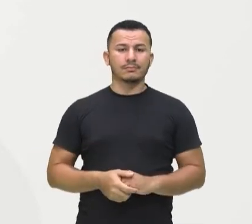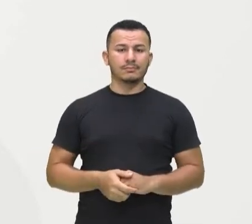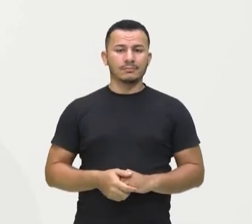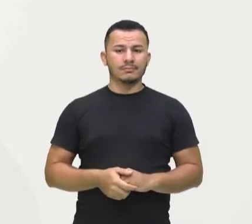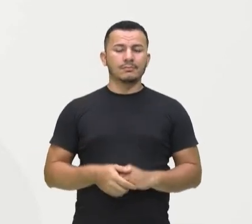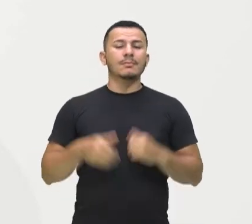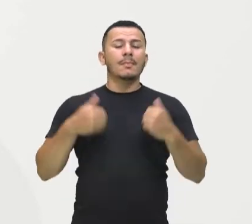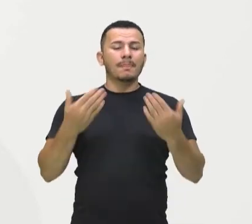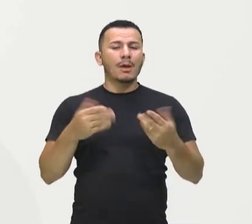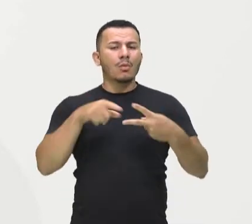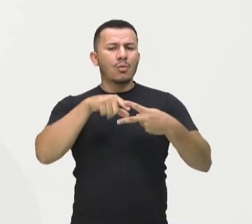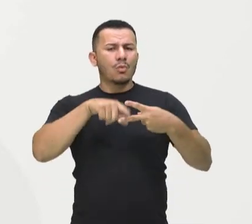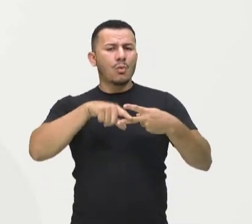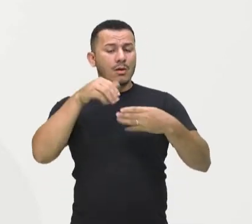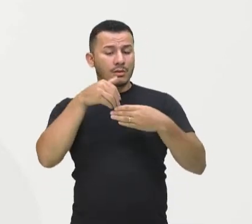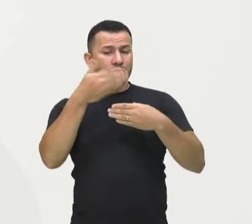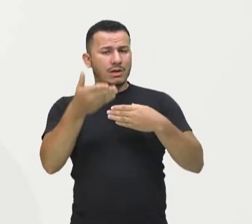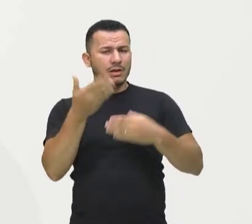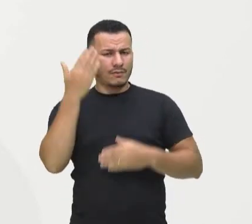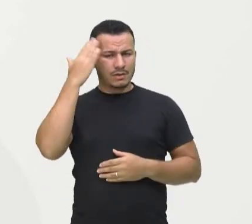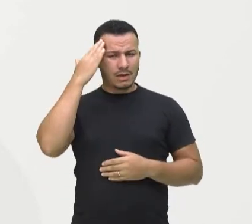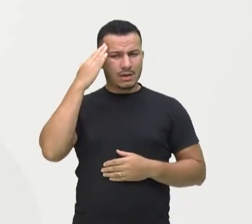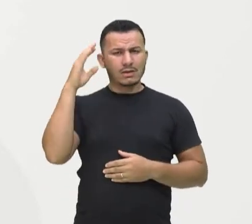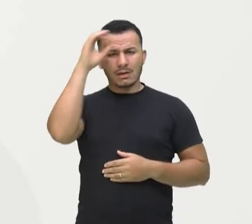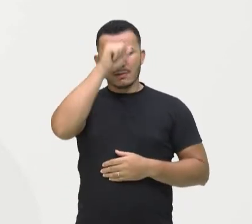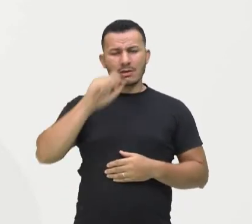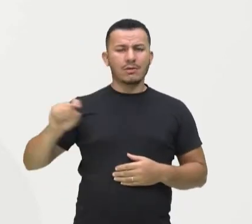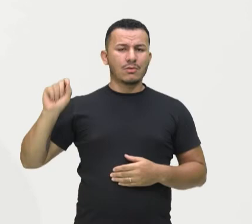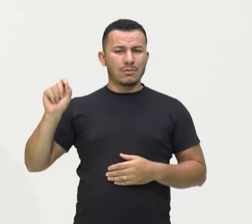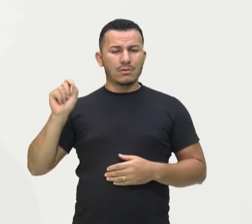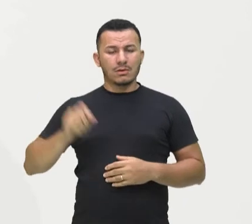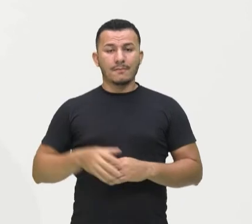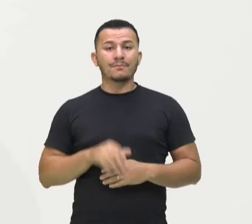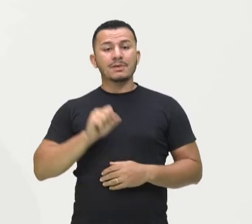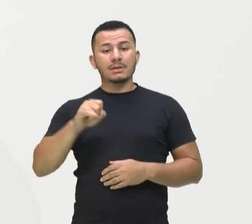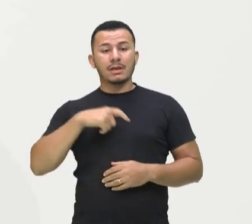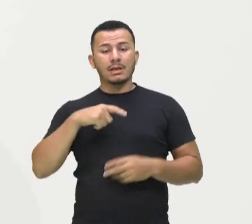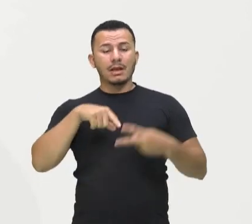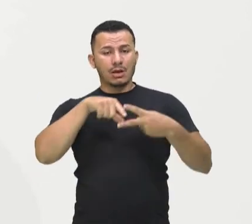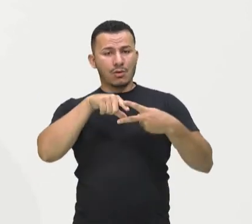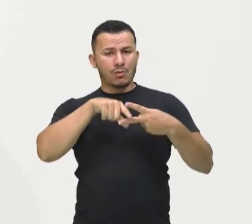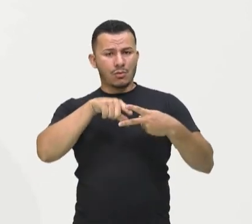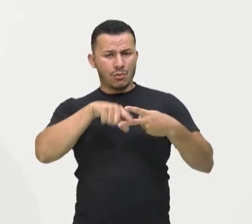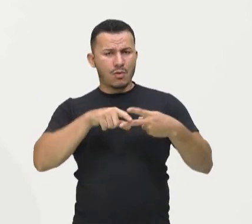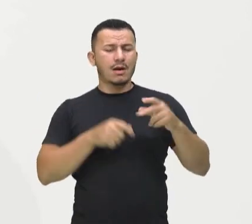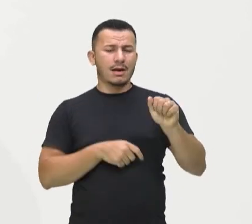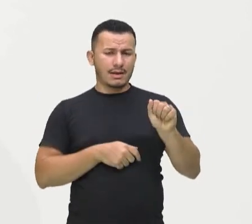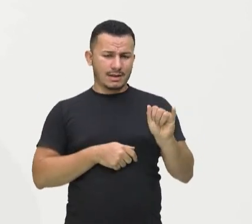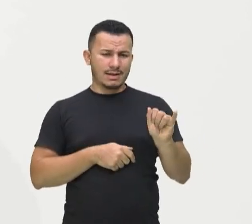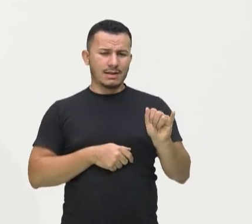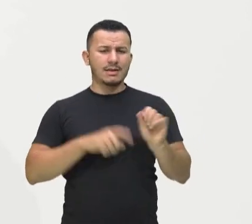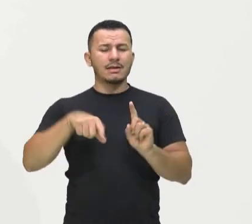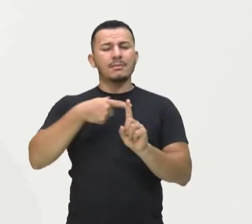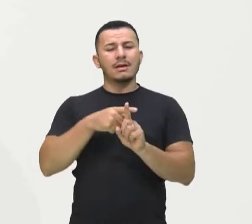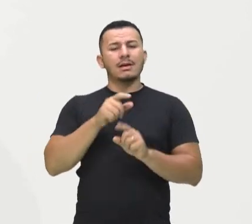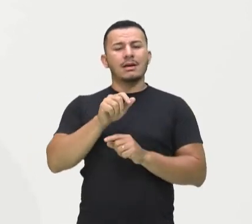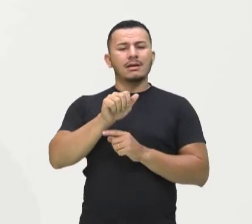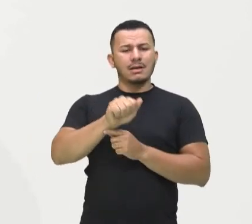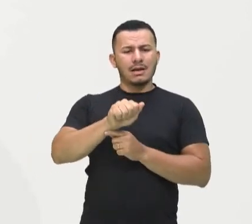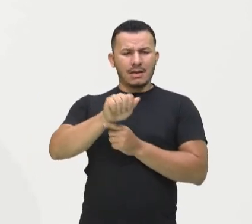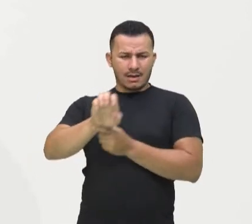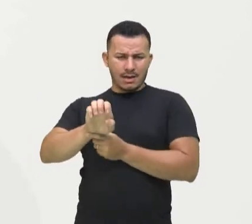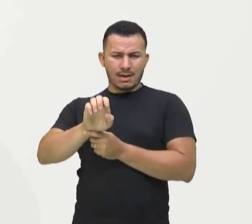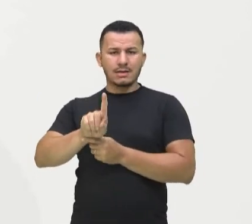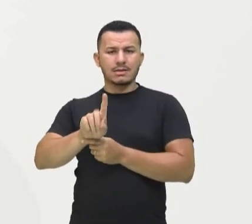o ângulo externo? Sabemos que se nós fizermos o ângulo interno mais o ângulo externo é igual